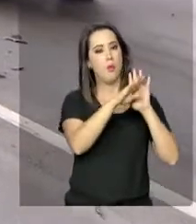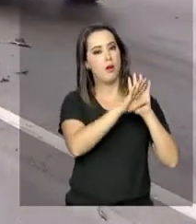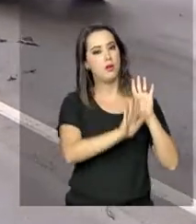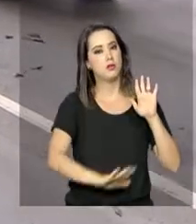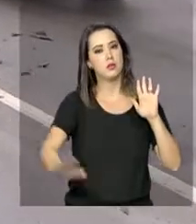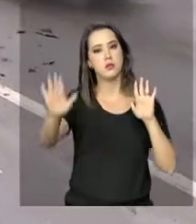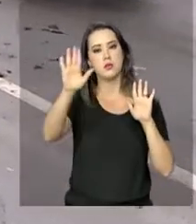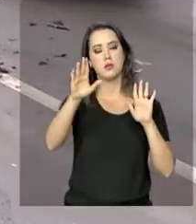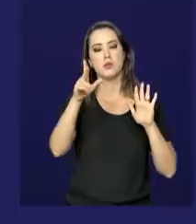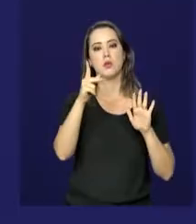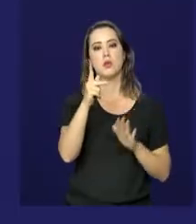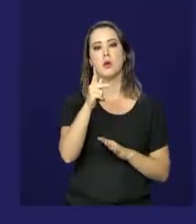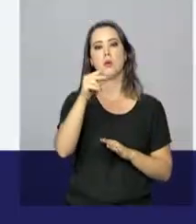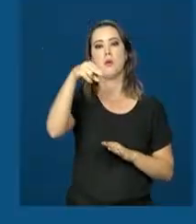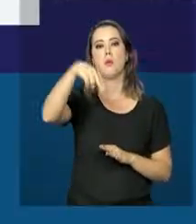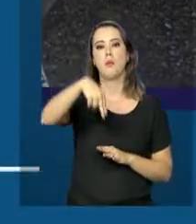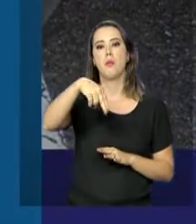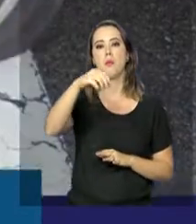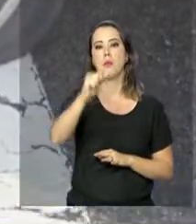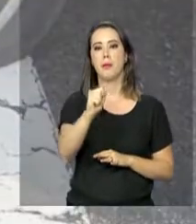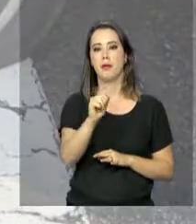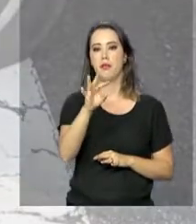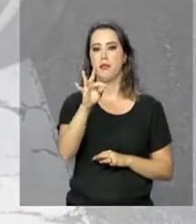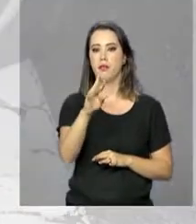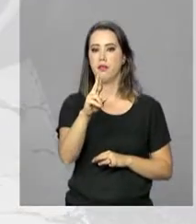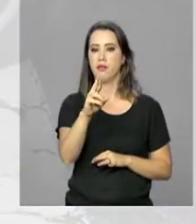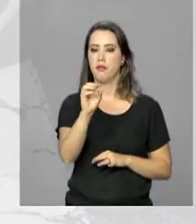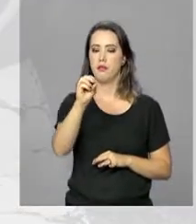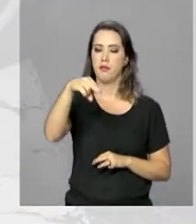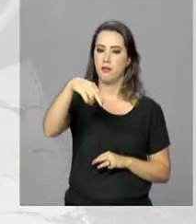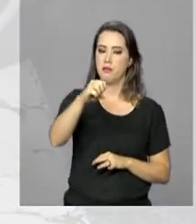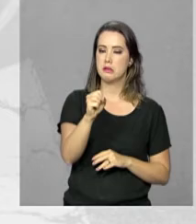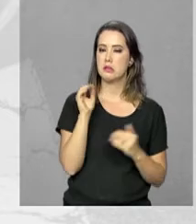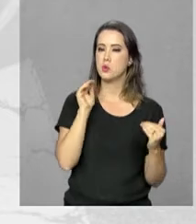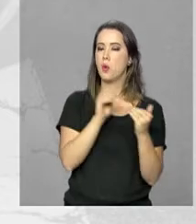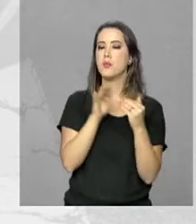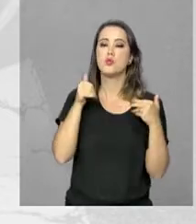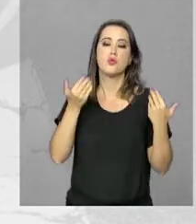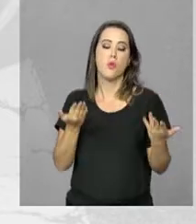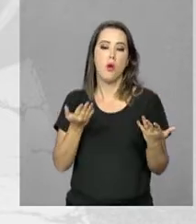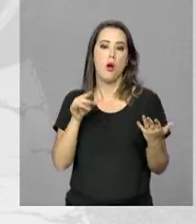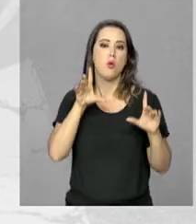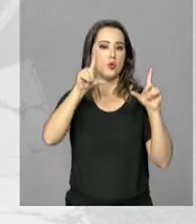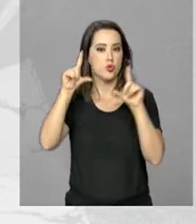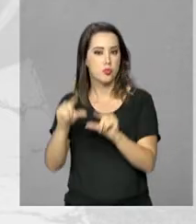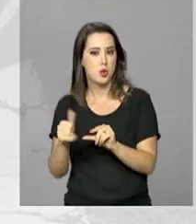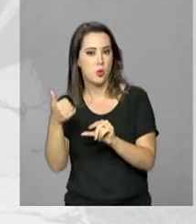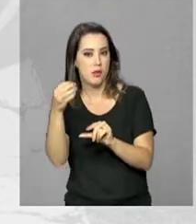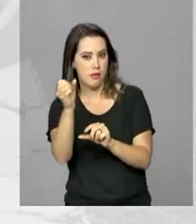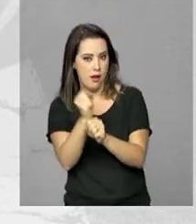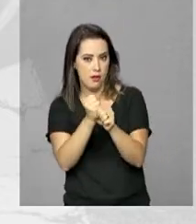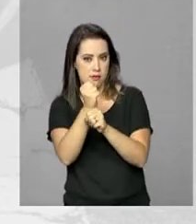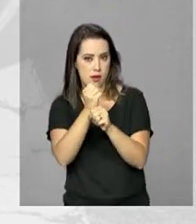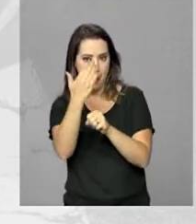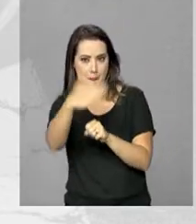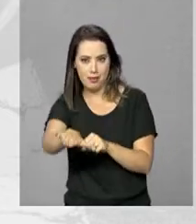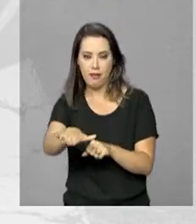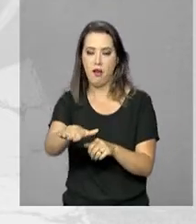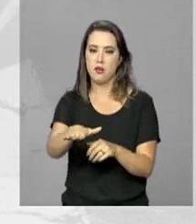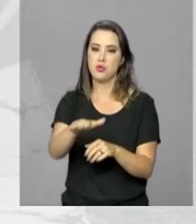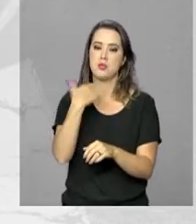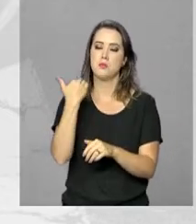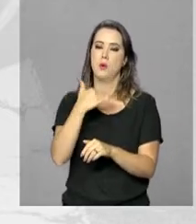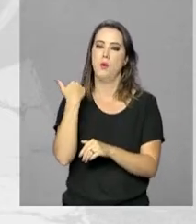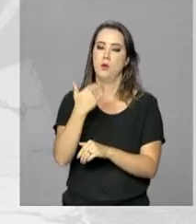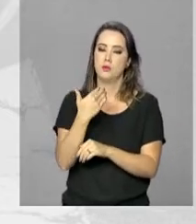o pé na trans o objetivo do plano é reduzir pela metade num período de dez anos o número de vítimas fatais